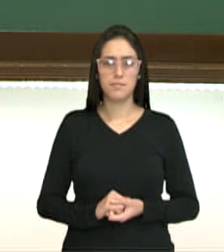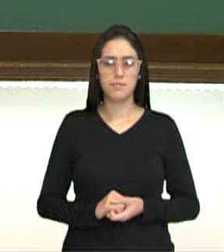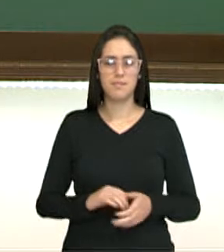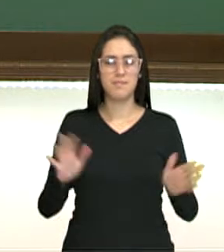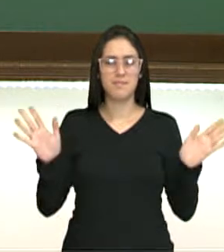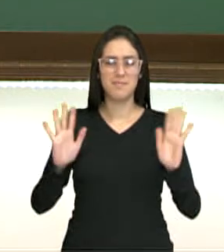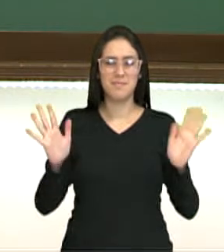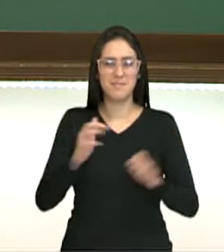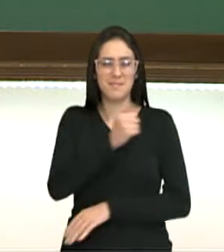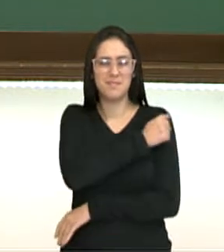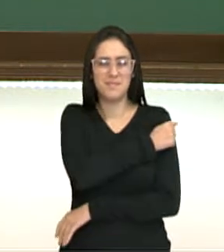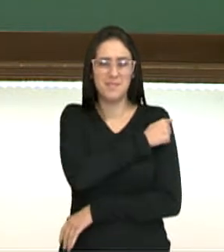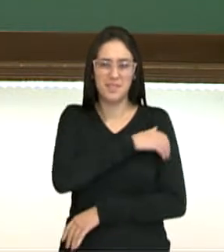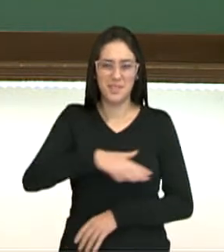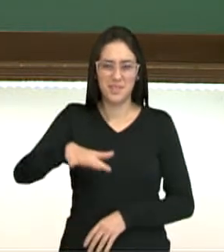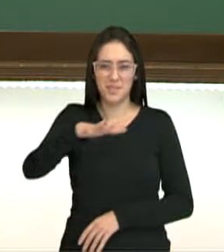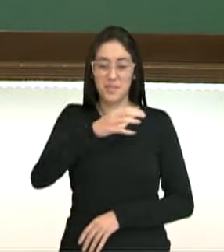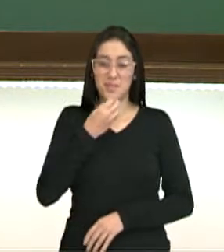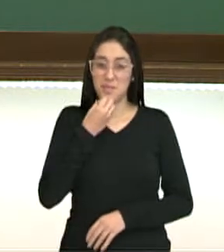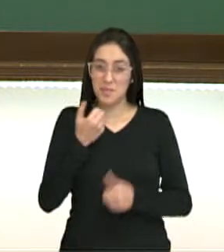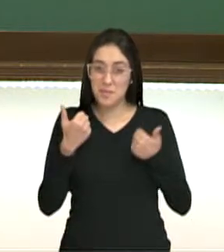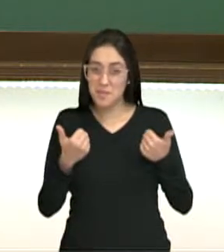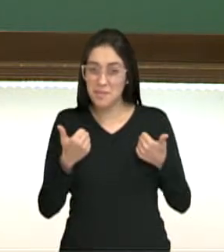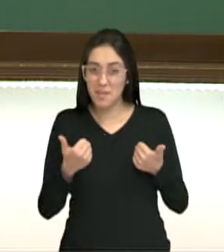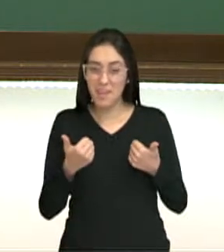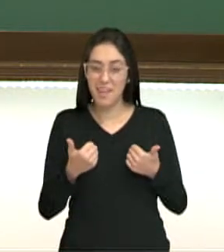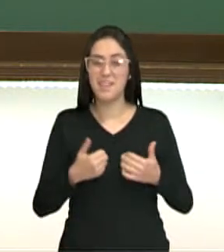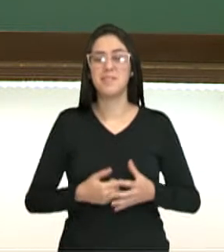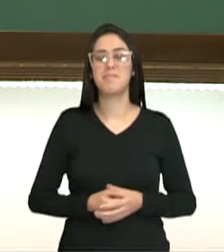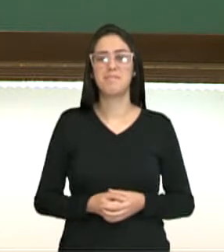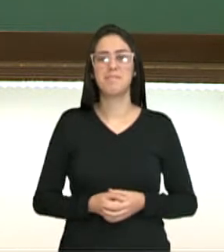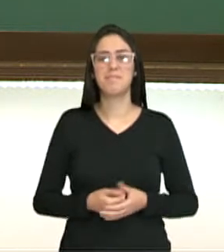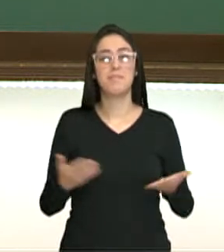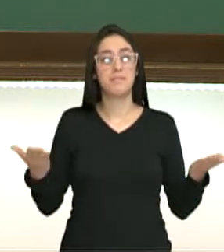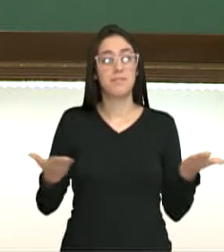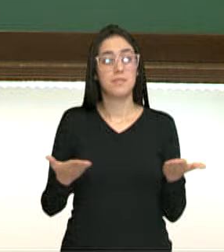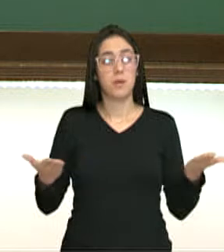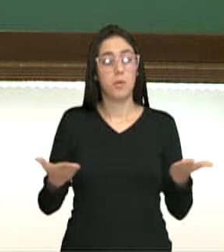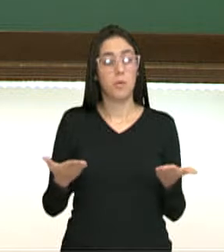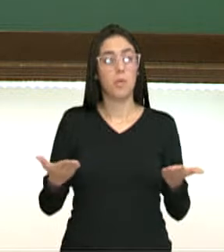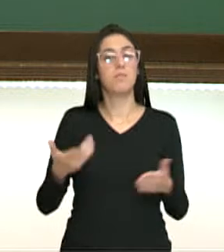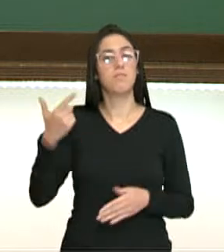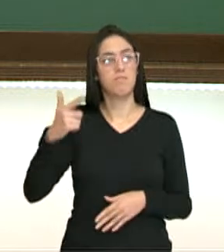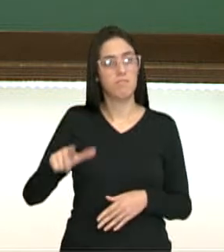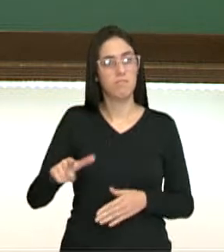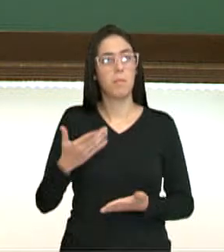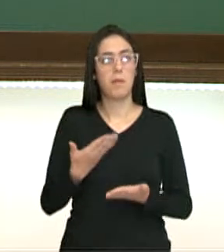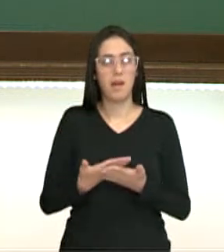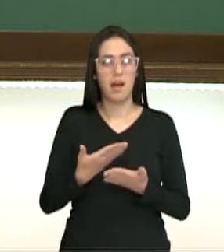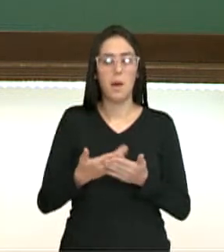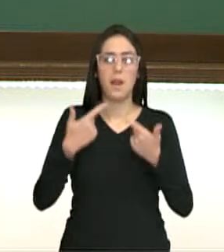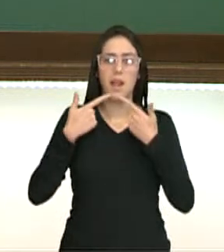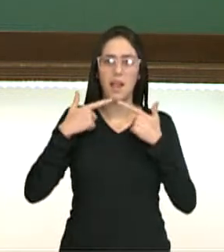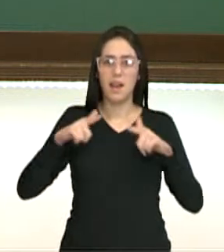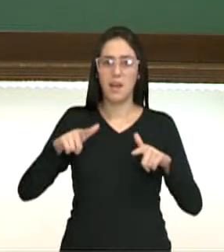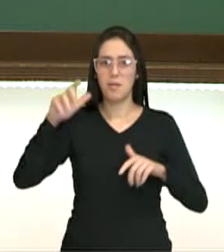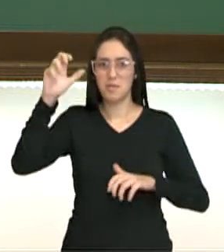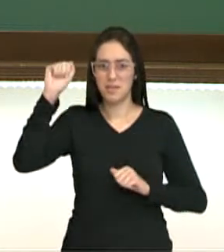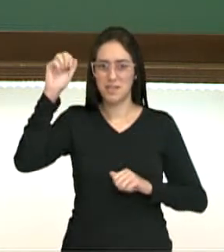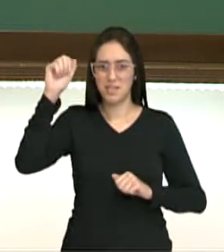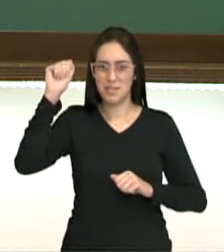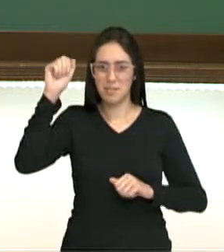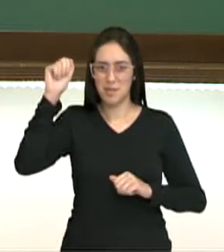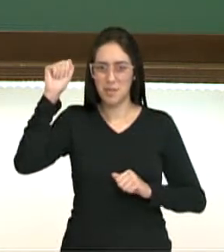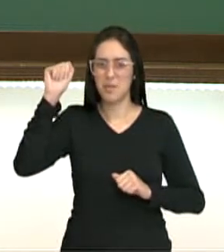Olá chicos, que tal? Espero que vocês estejam bem. Estamos aqui para mais uma aula de língua espanhola para vocês